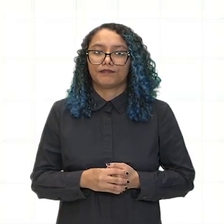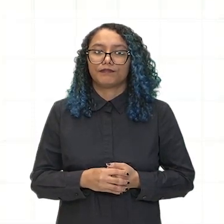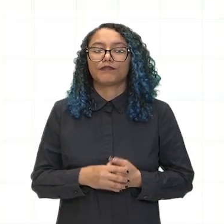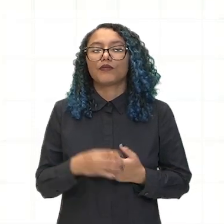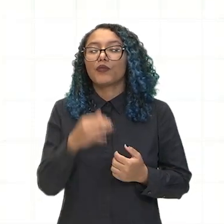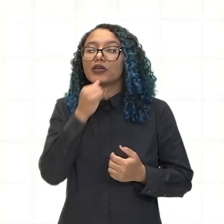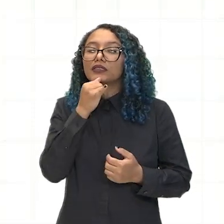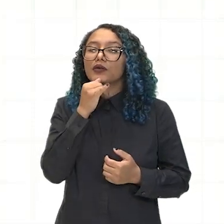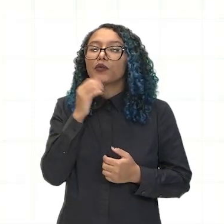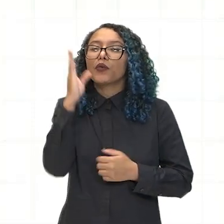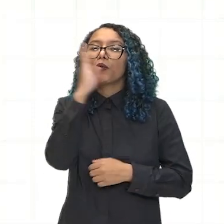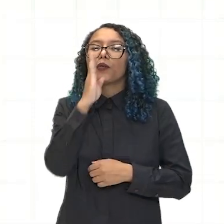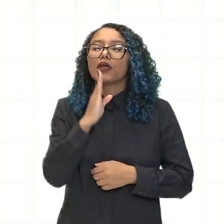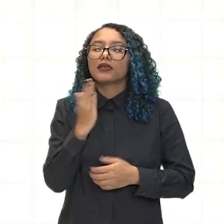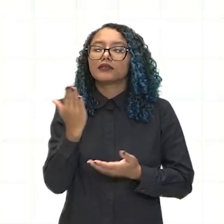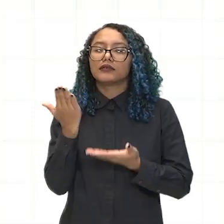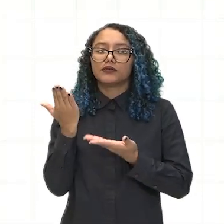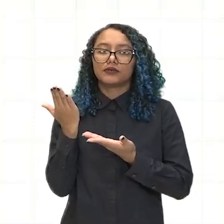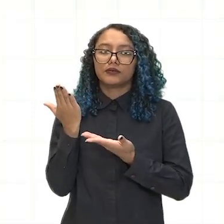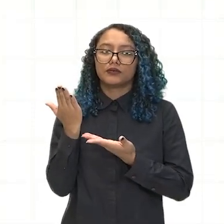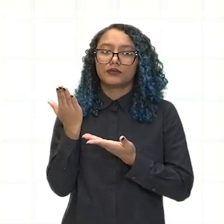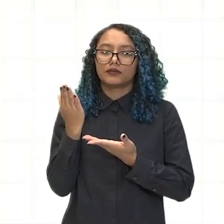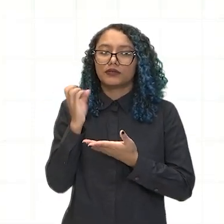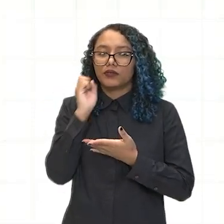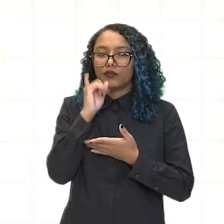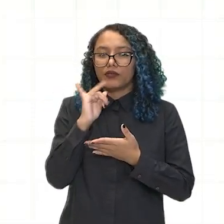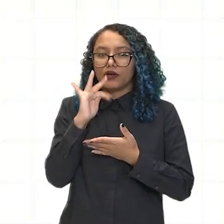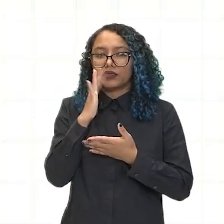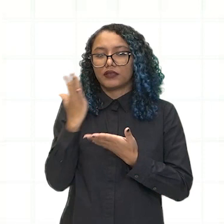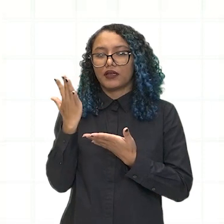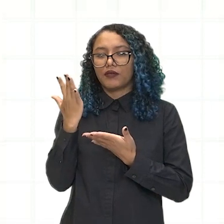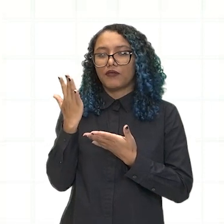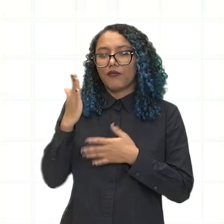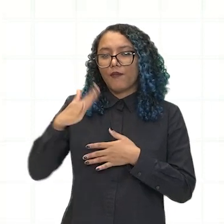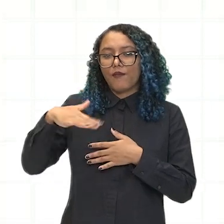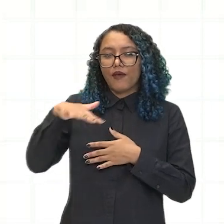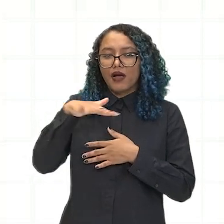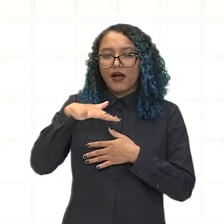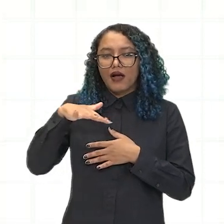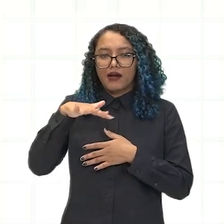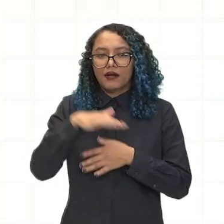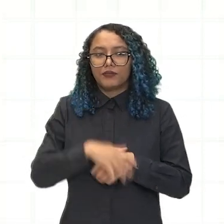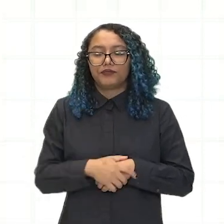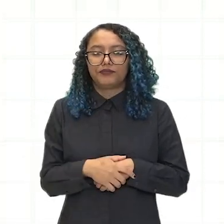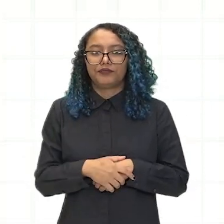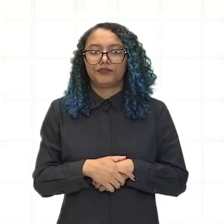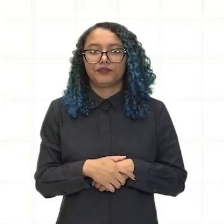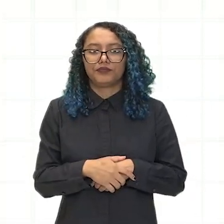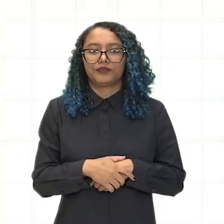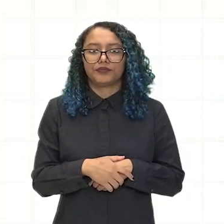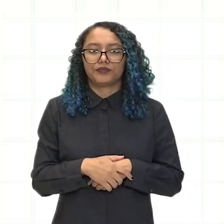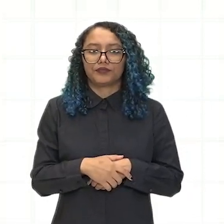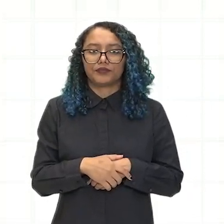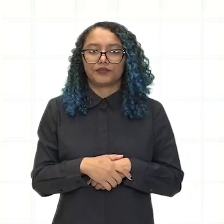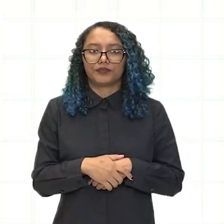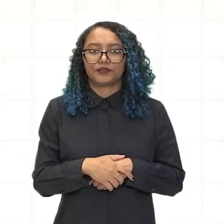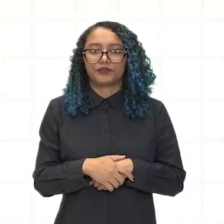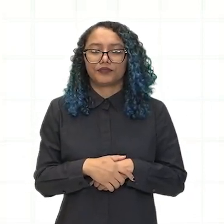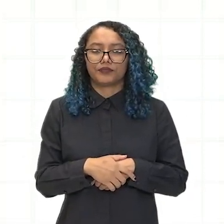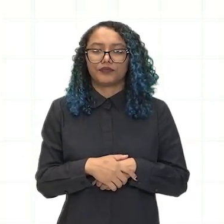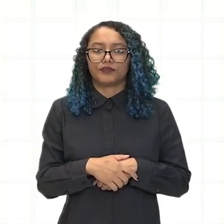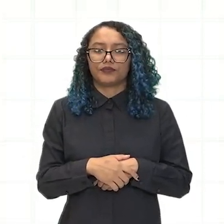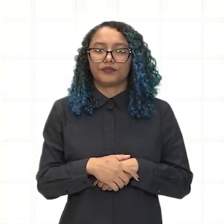Do Brasil, por exemplo, ó, bem aqui, um pedaço, né? Olha só. Então, nós estamos entre